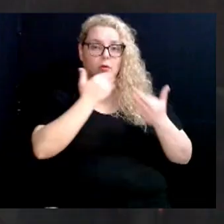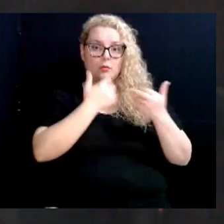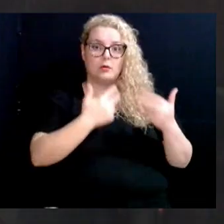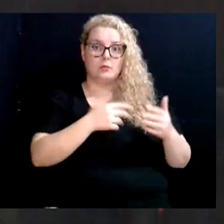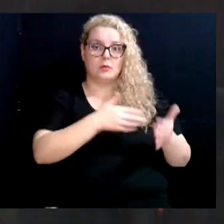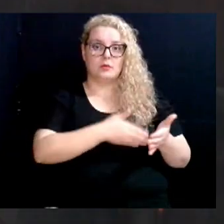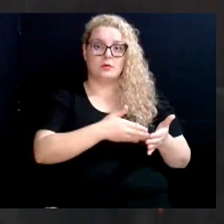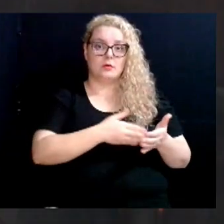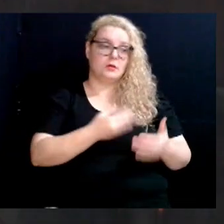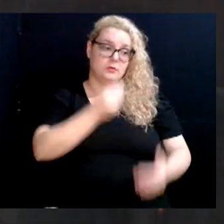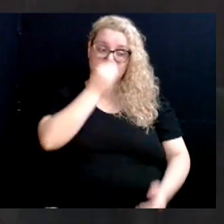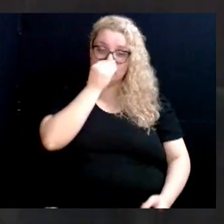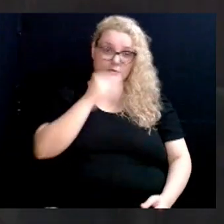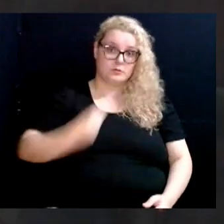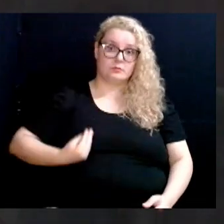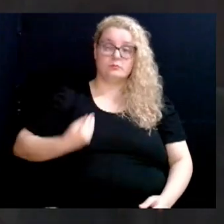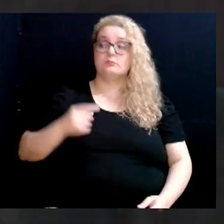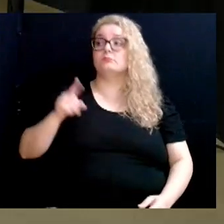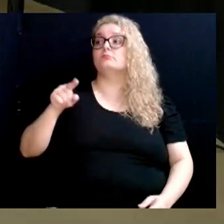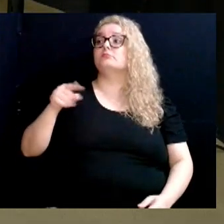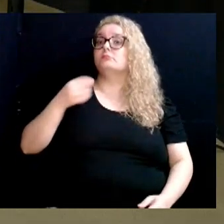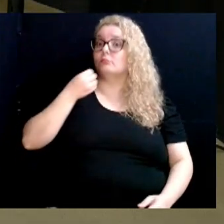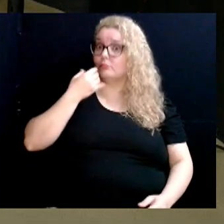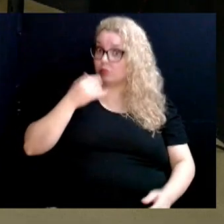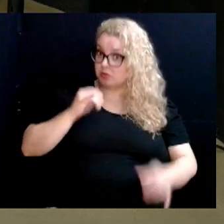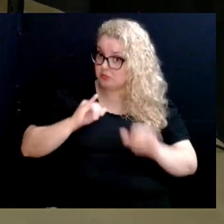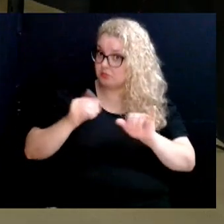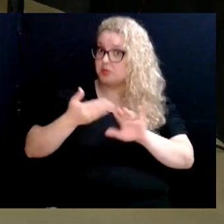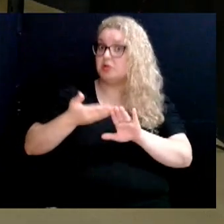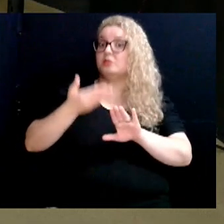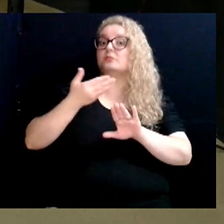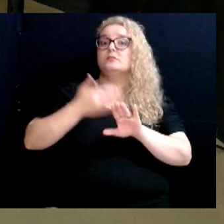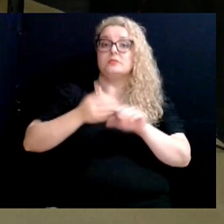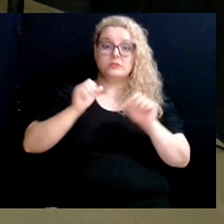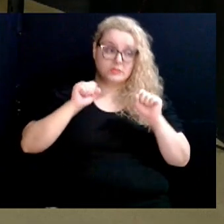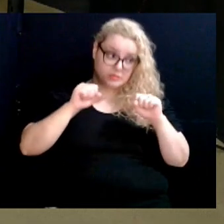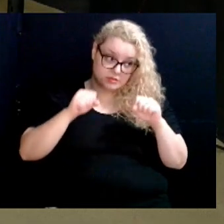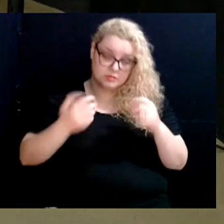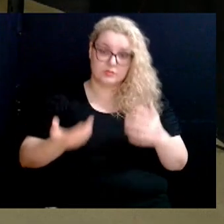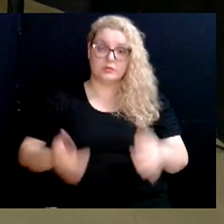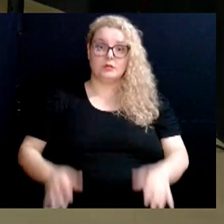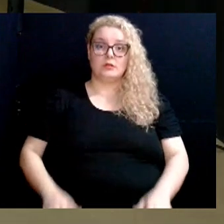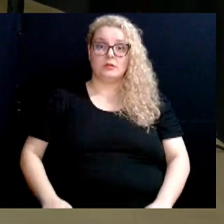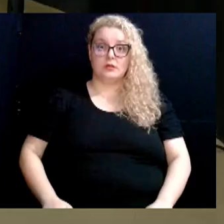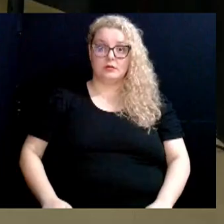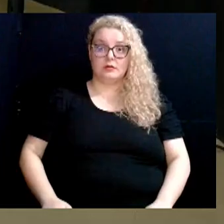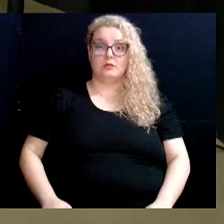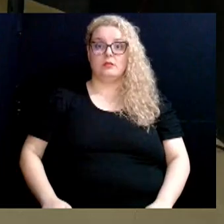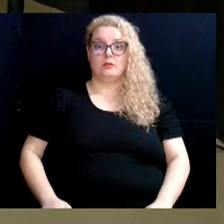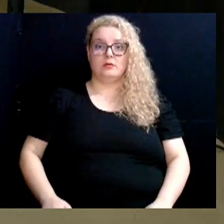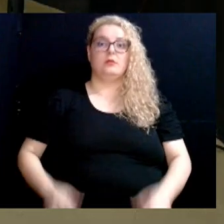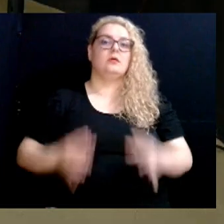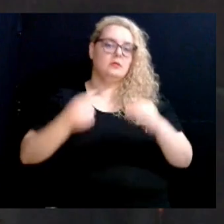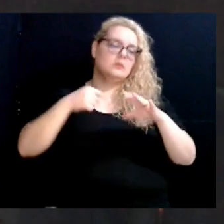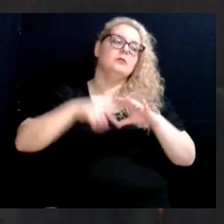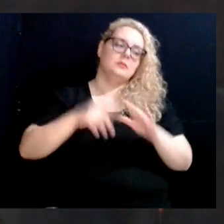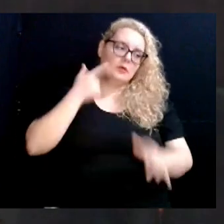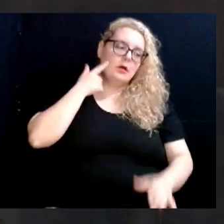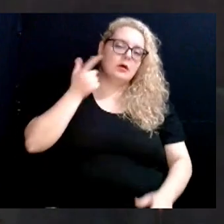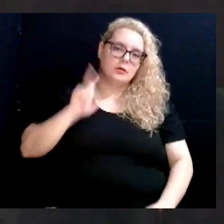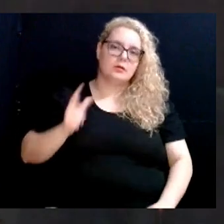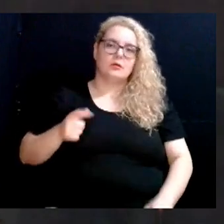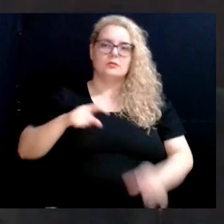vida. Tem uma mensagem por trás disso. Sim. Aí teria que ir mais a fundo ali, né? Dependendo do